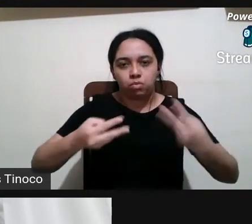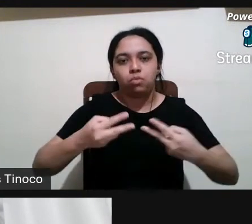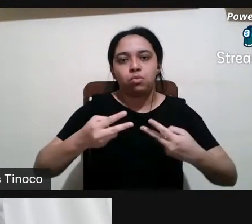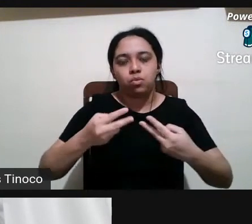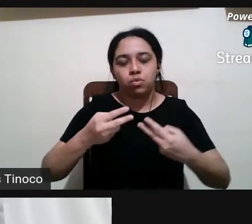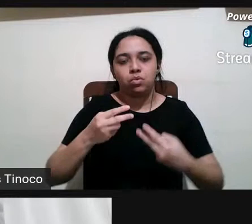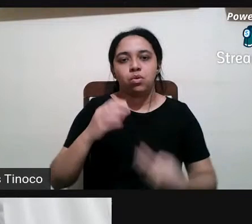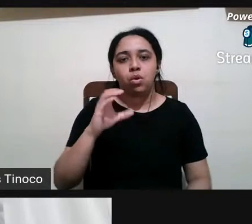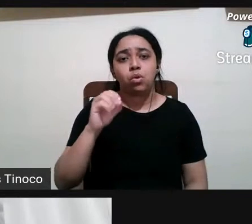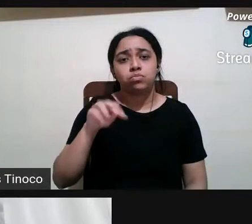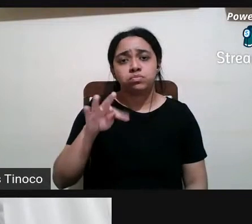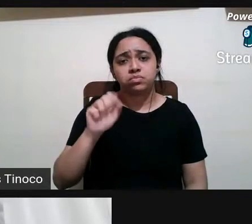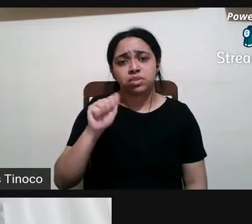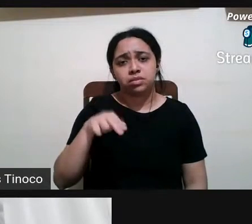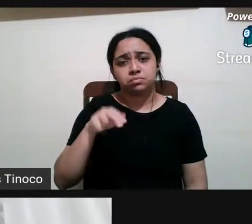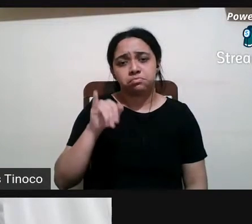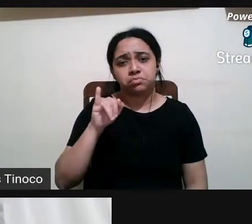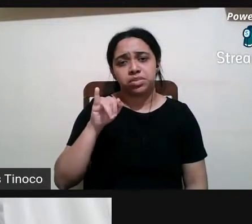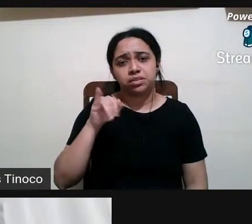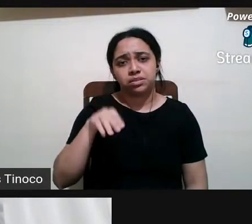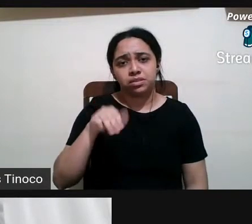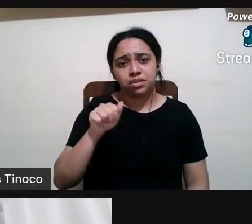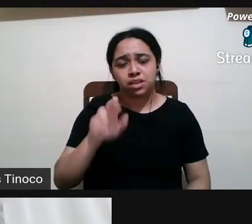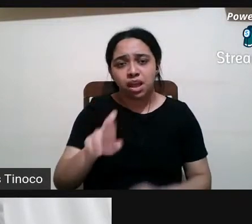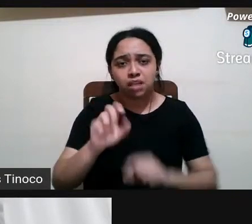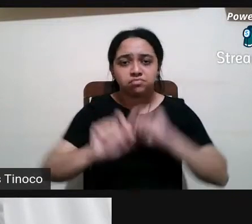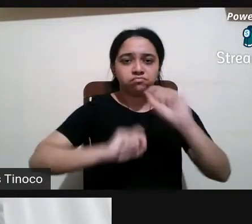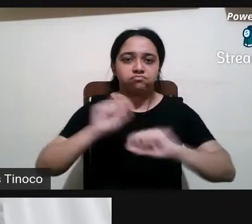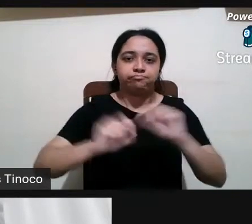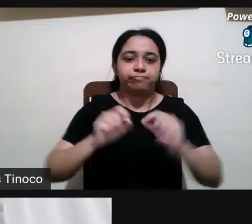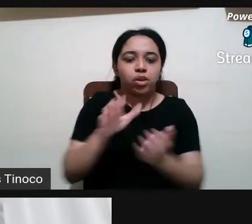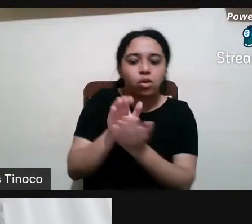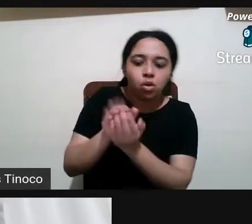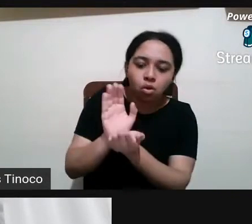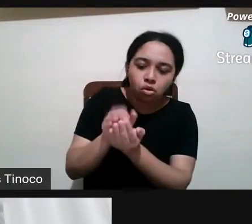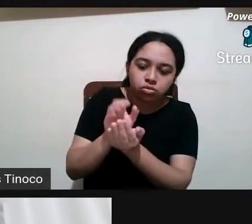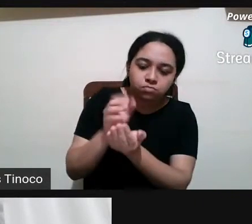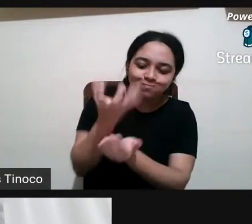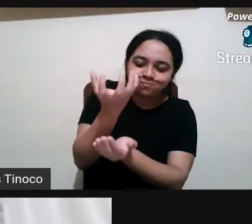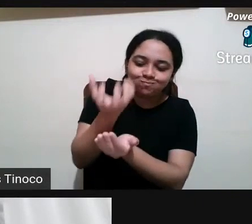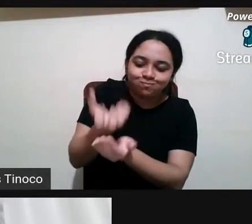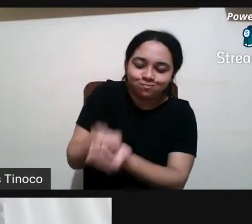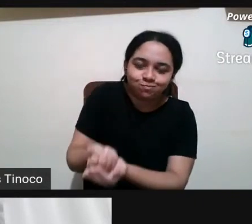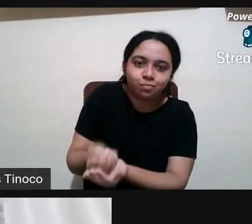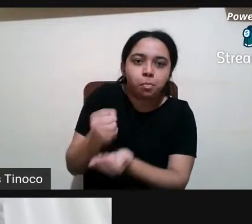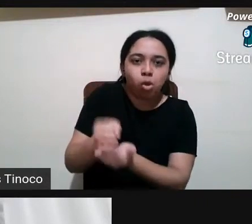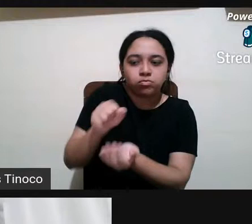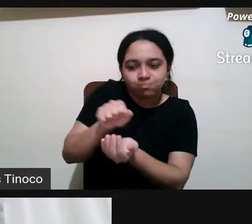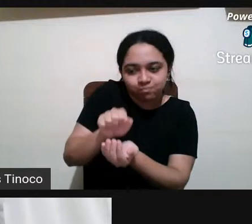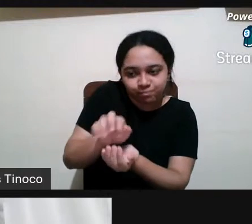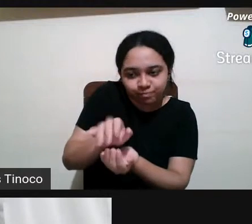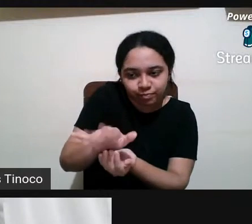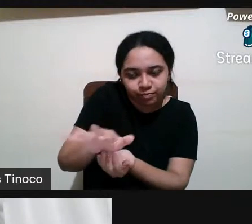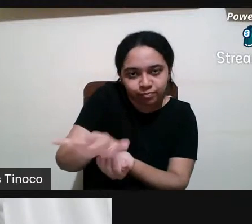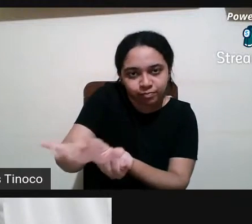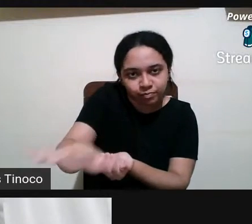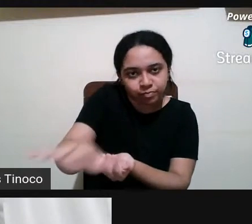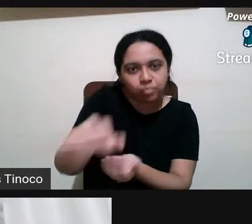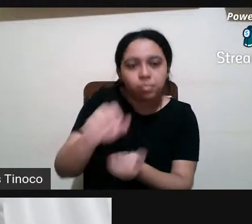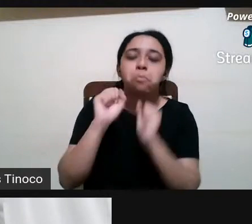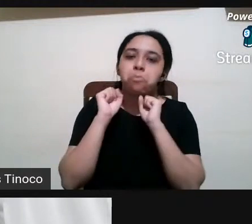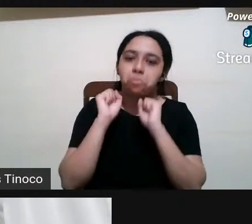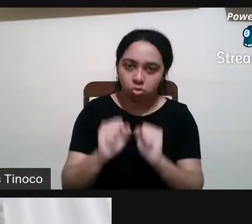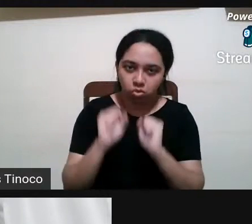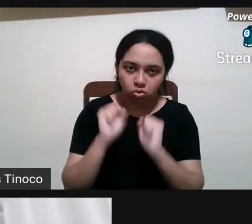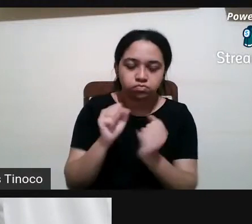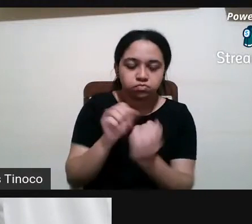pode, de alguma forma, absorver esse contaminante. Então, a ostra ela pode expelir uma parte desse microplástico